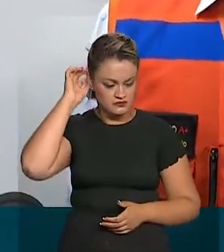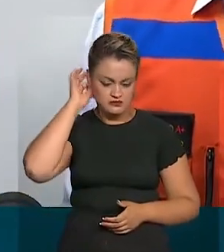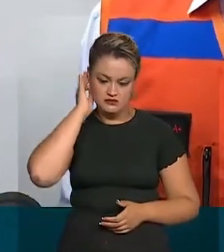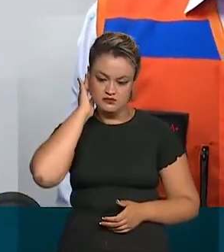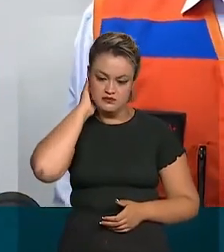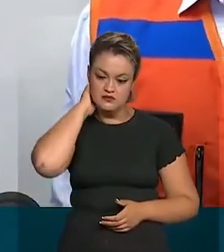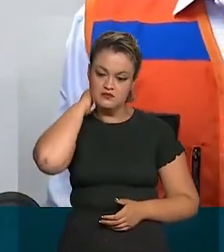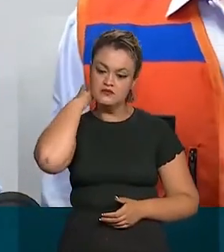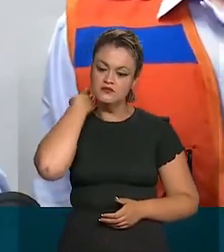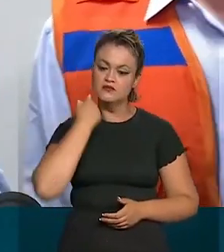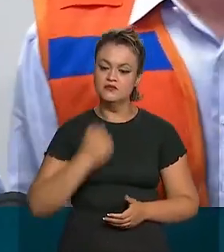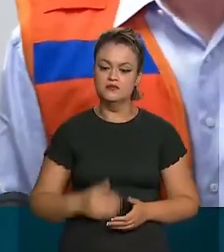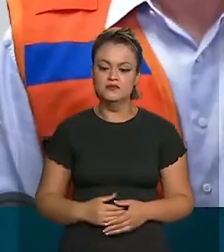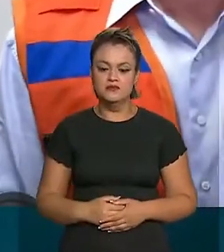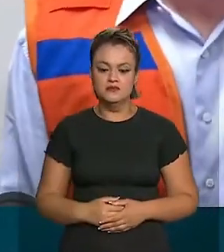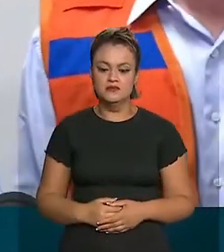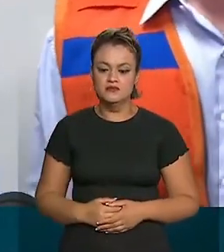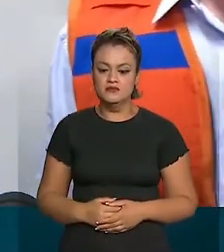Eu tinha vindo...